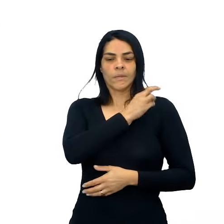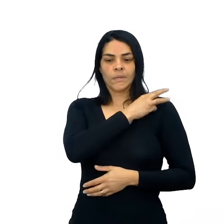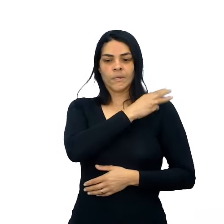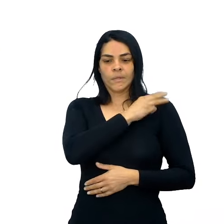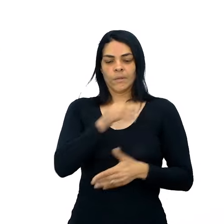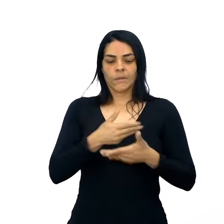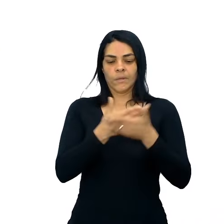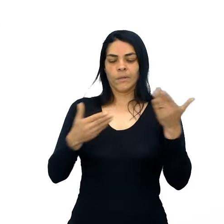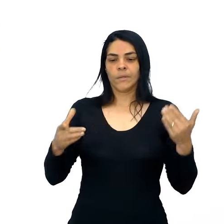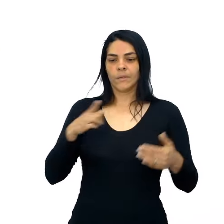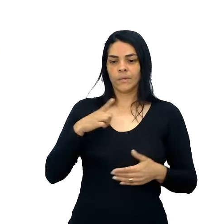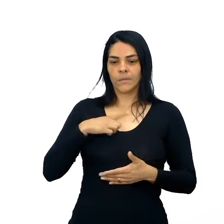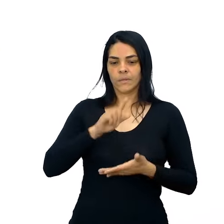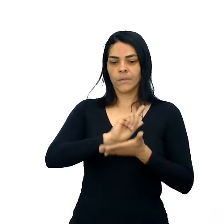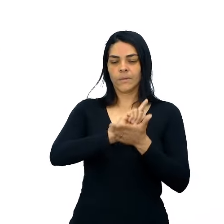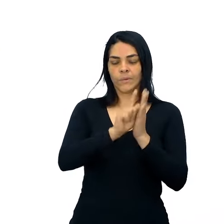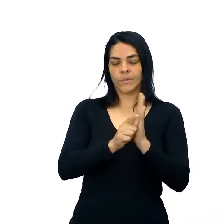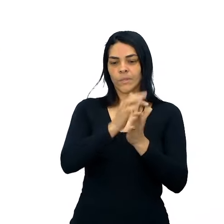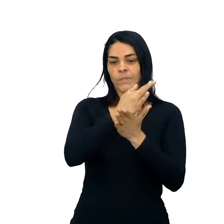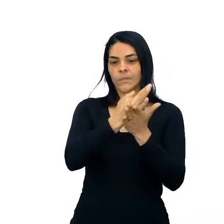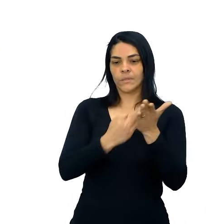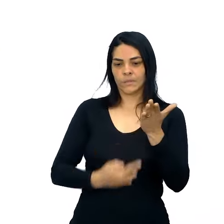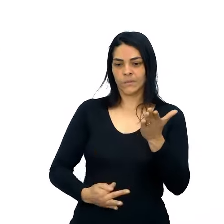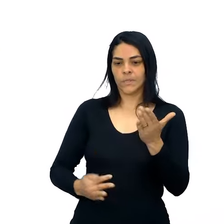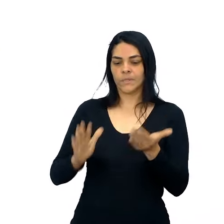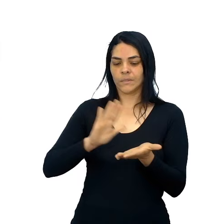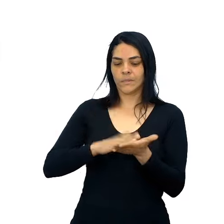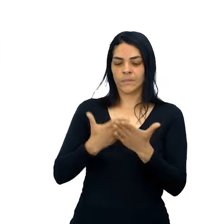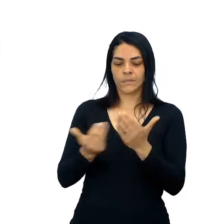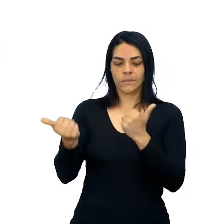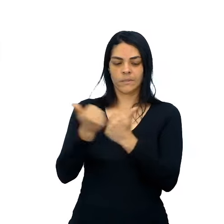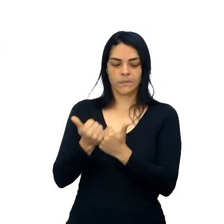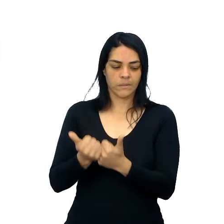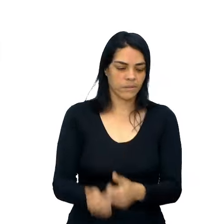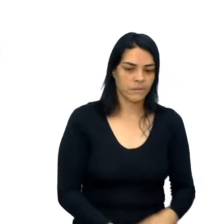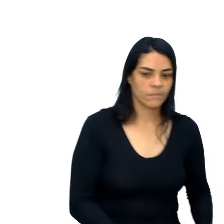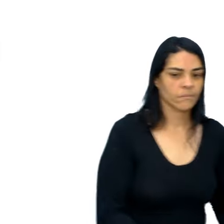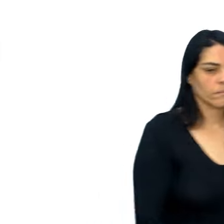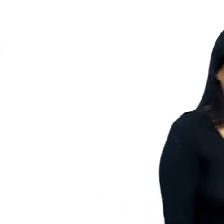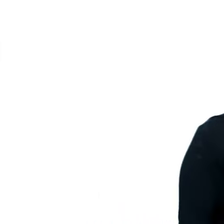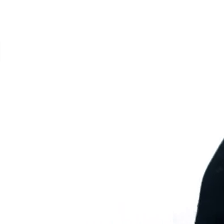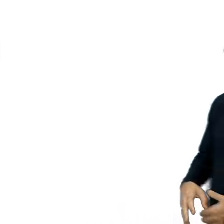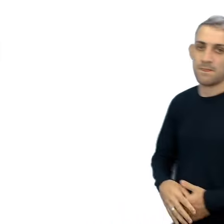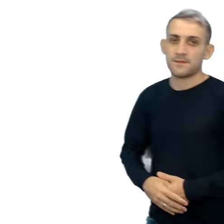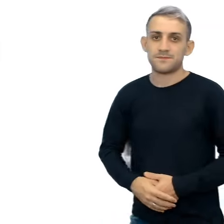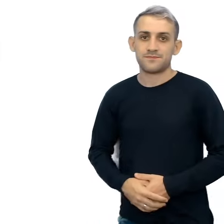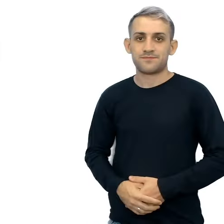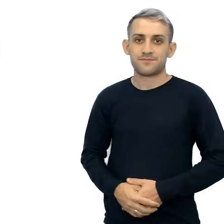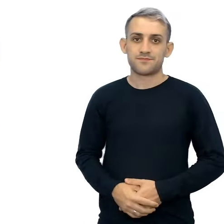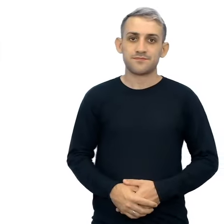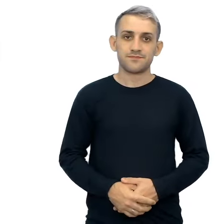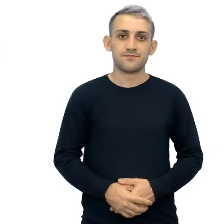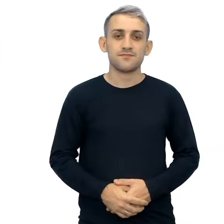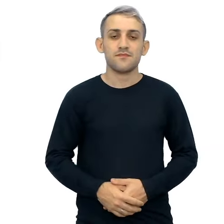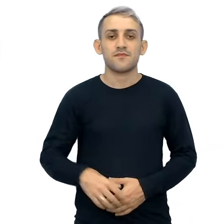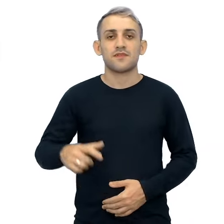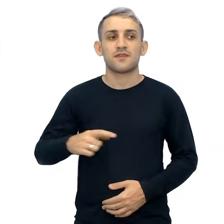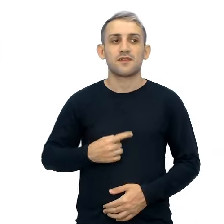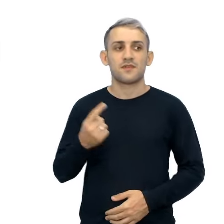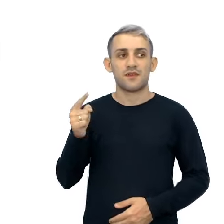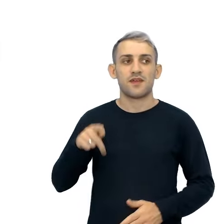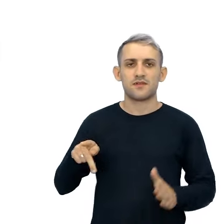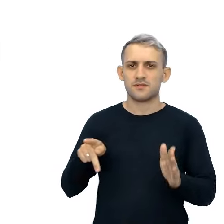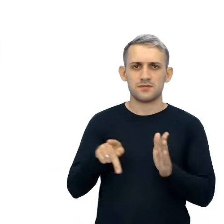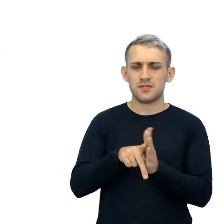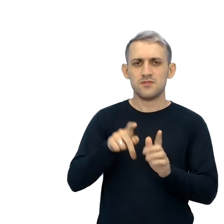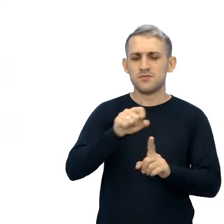Nós temos alguns gêneros textuais aí que estão centrados em dois campos de atuação. Um deles é do domínio social